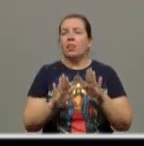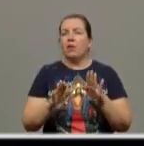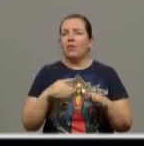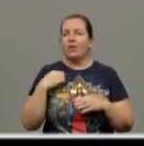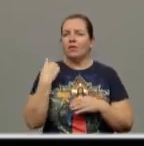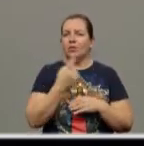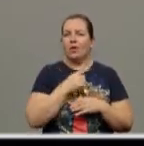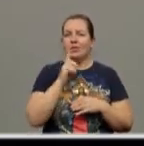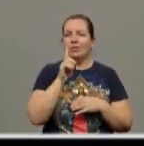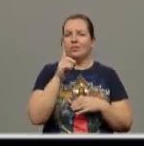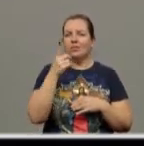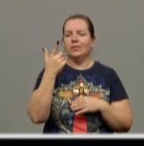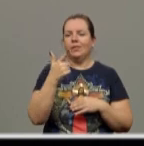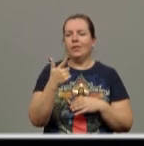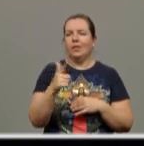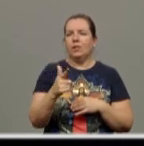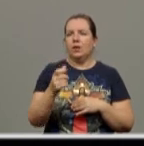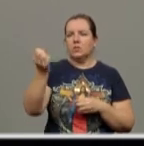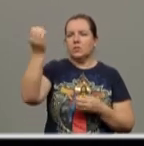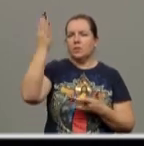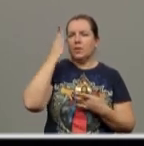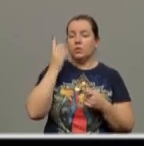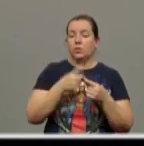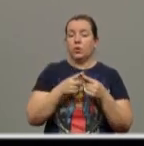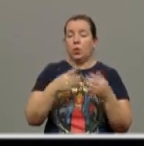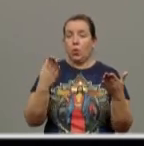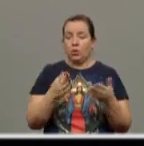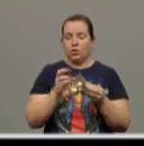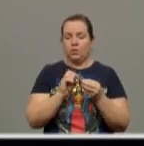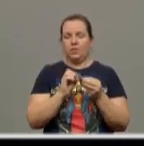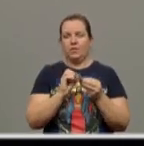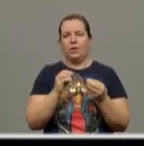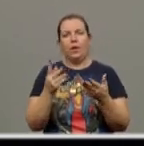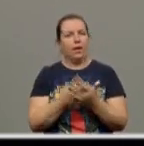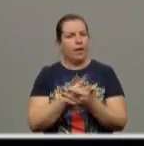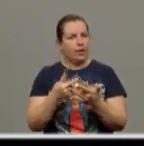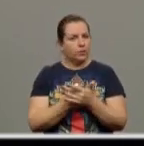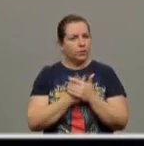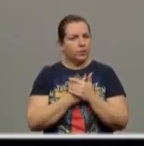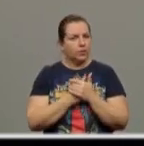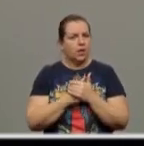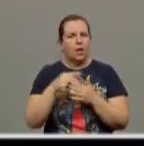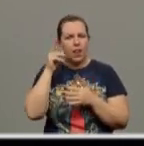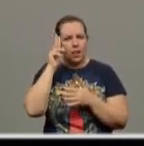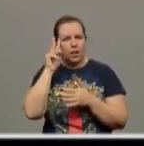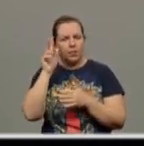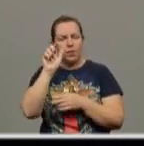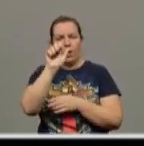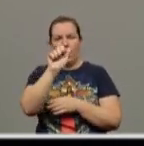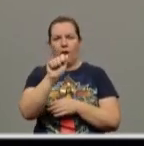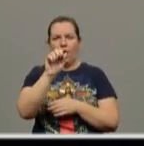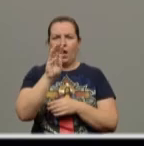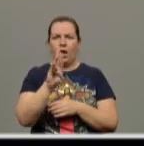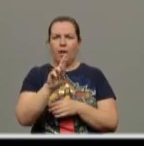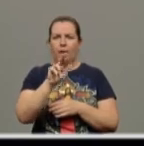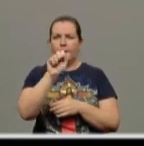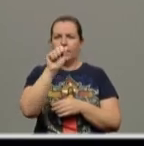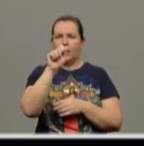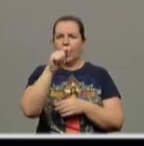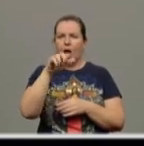pelas atitudes de hoje. Veja bem que Abraão, ele recebeu, né, toda a geração dele